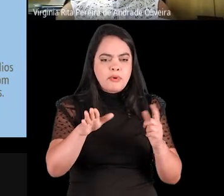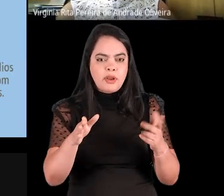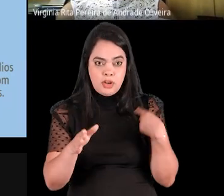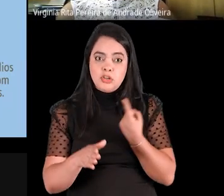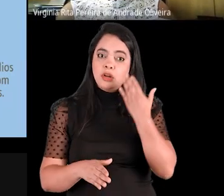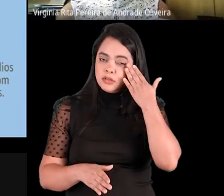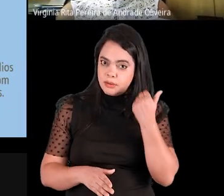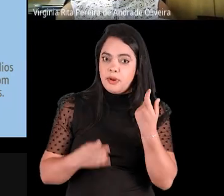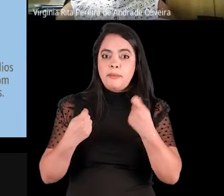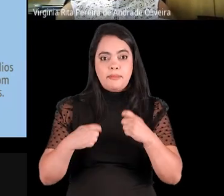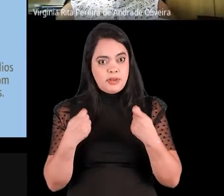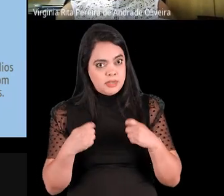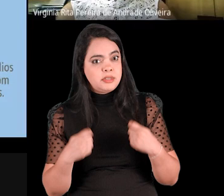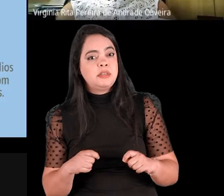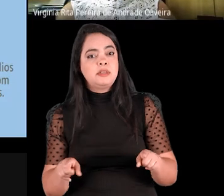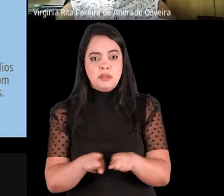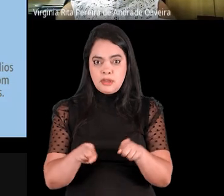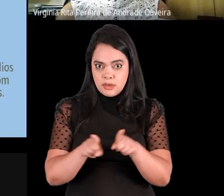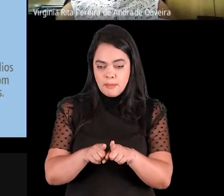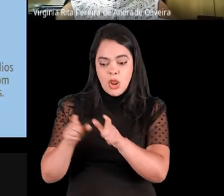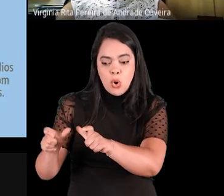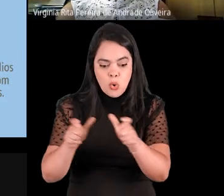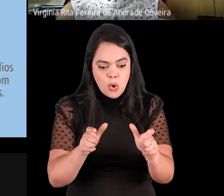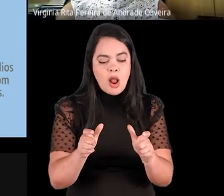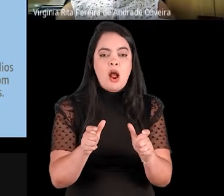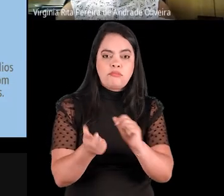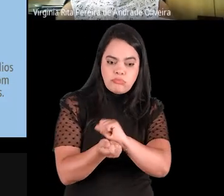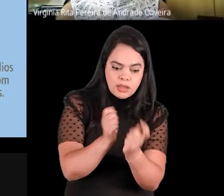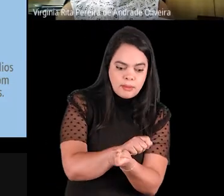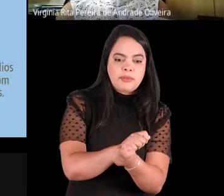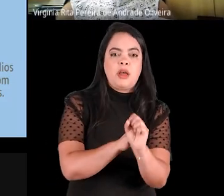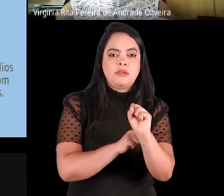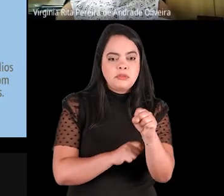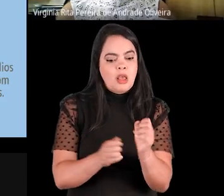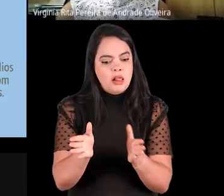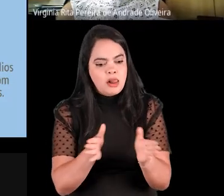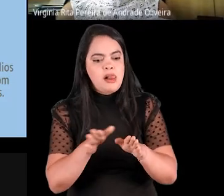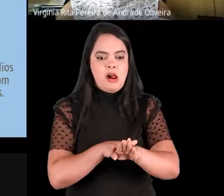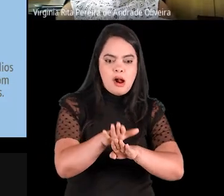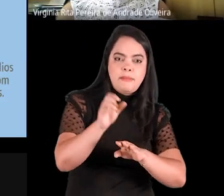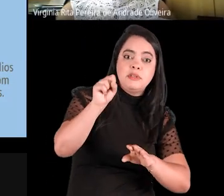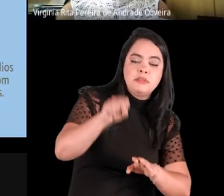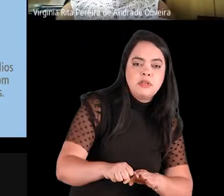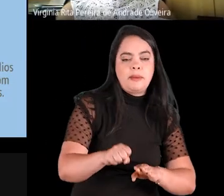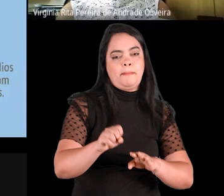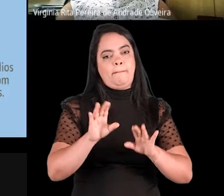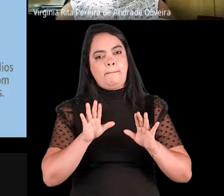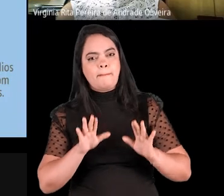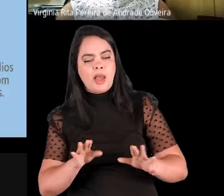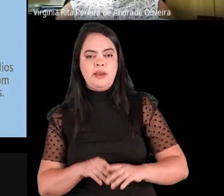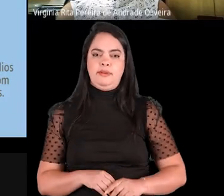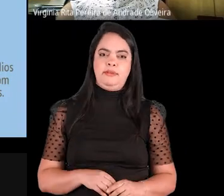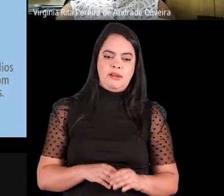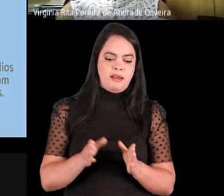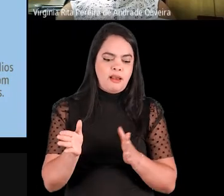ser adequados para quem dele fizer uso e tiver necessidade. Então, a acessibilidade, ela não é algo que chega a